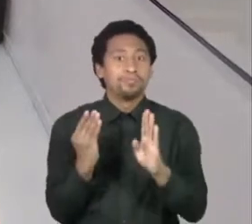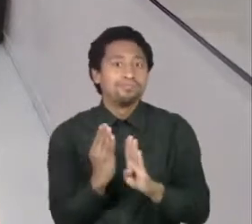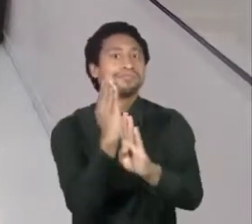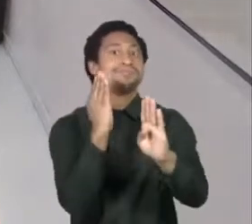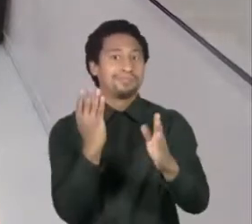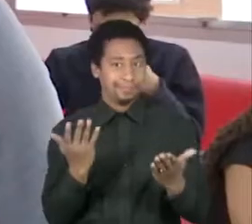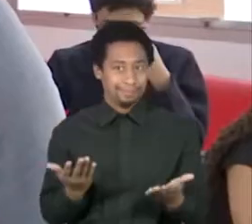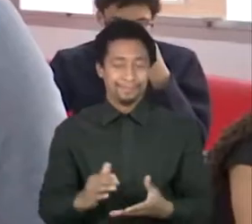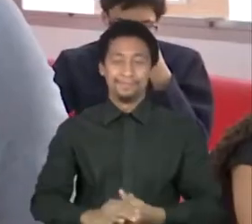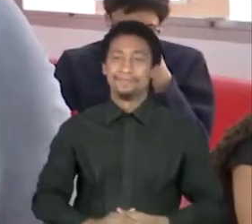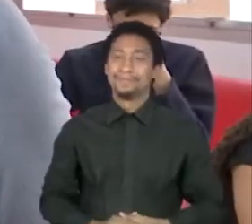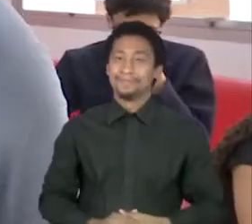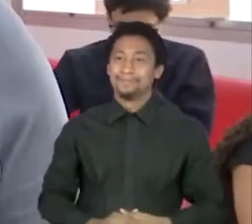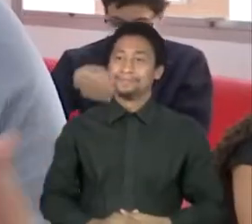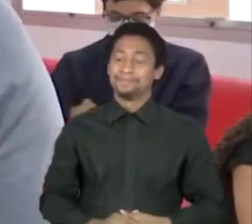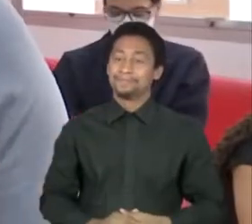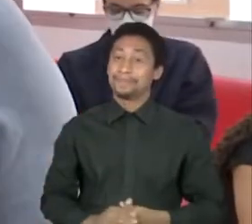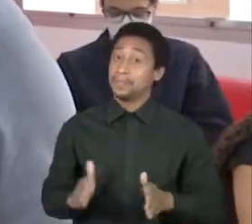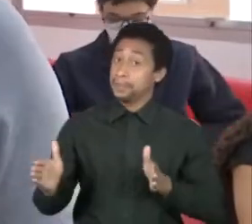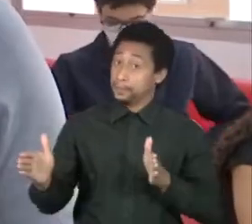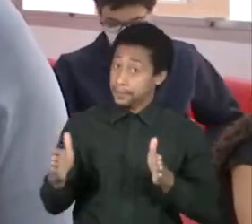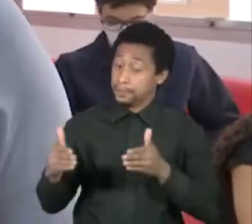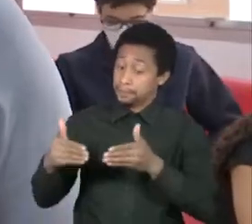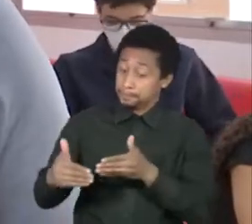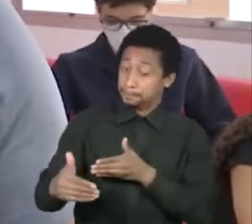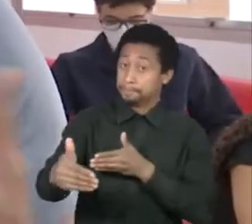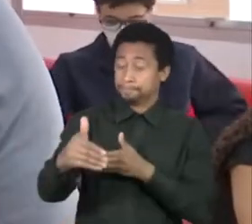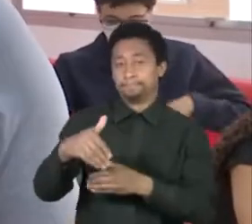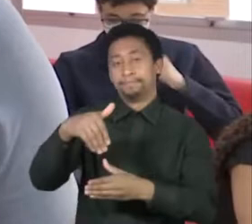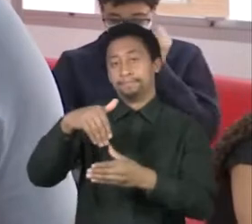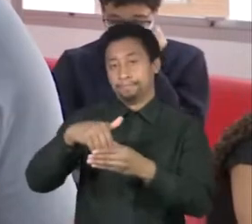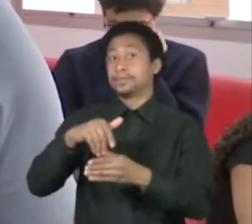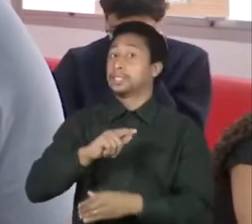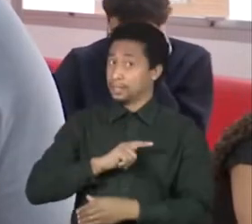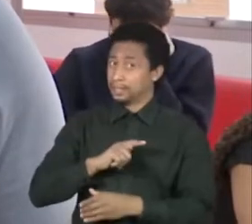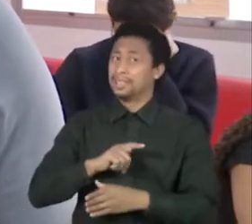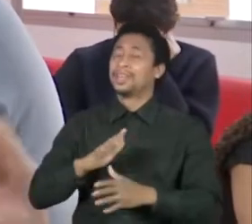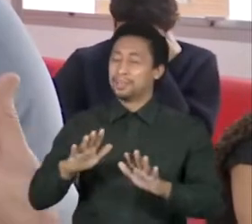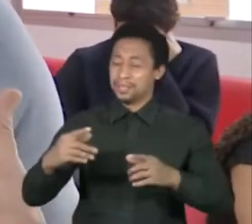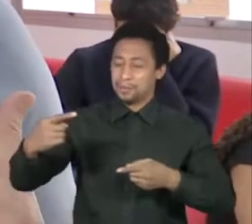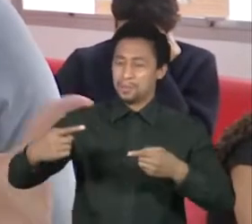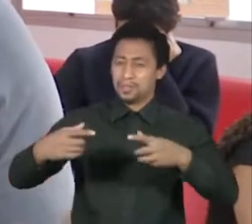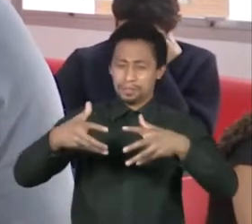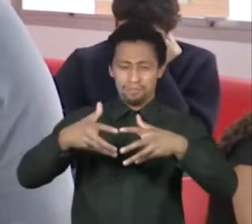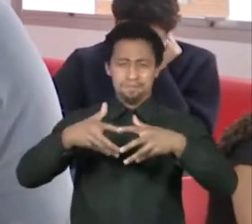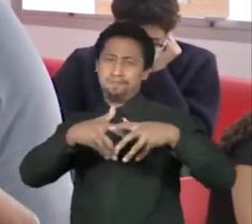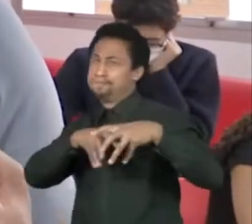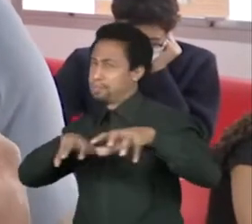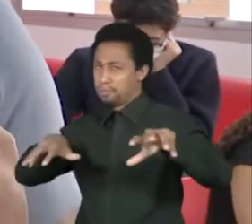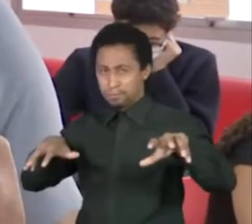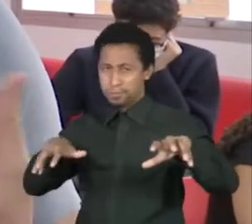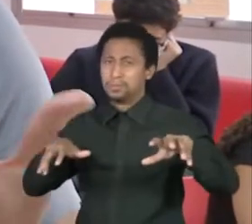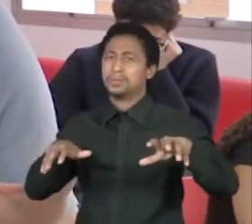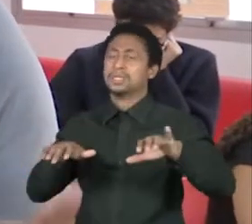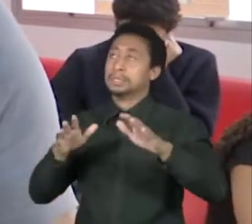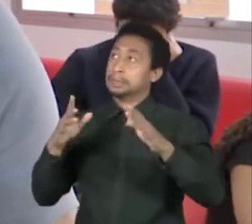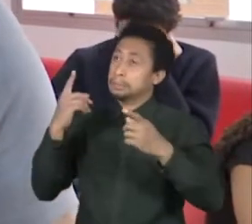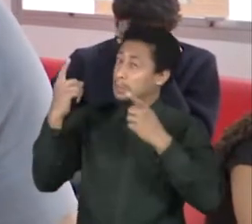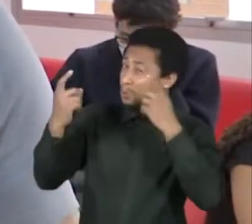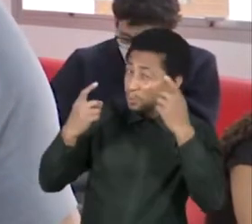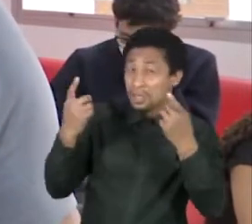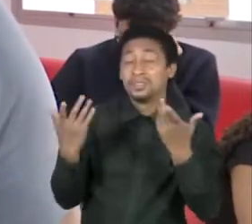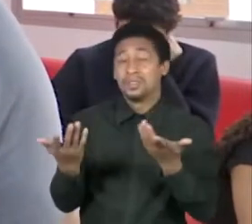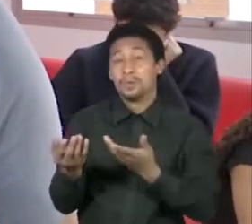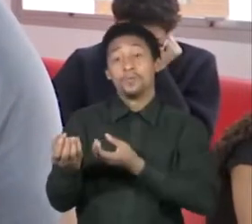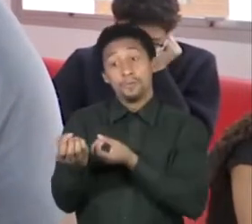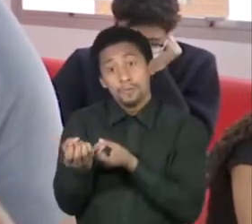é uma democracia. A gente vive num ano eleitoral, né, de polarização política, e a gente tem uma preocupação em informar,